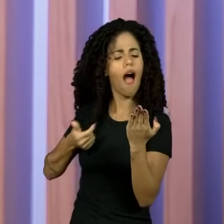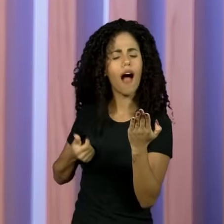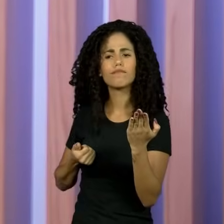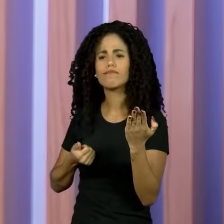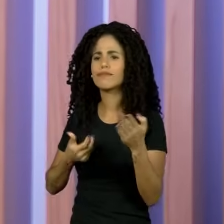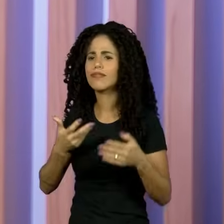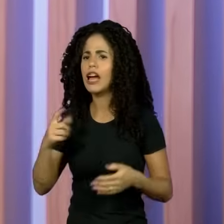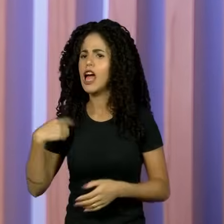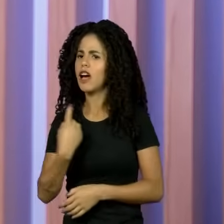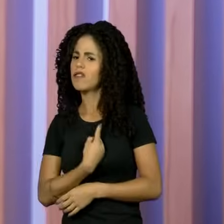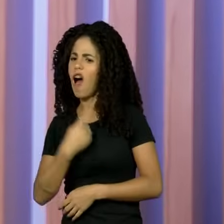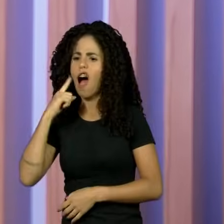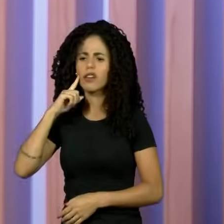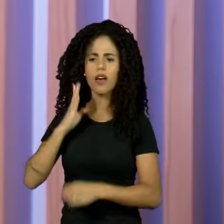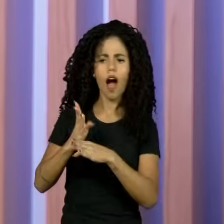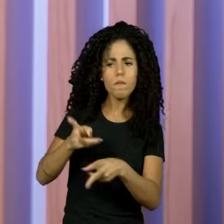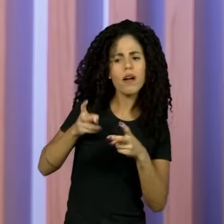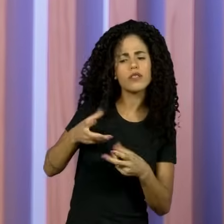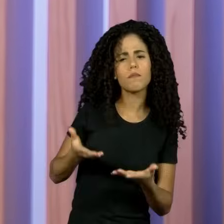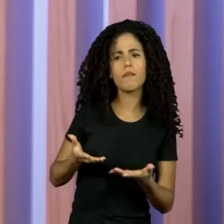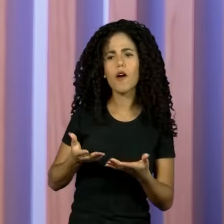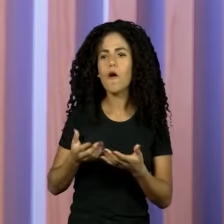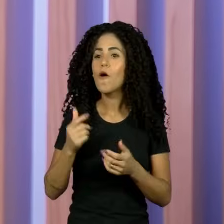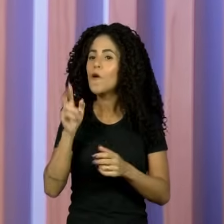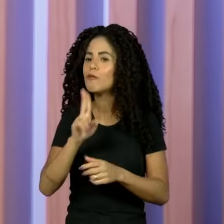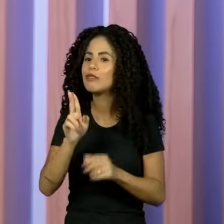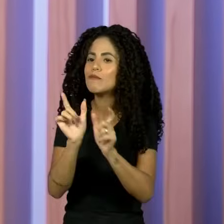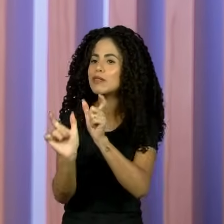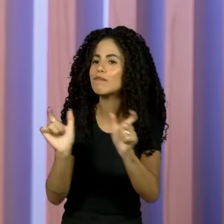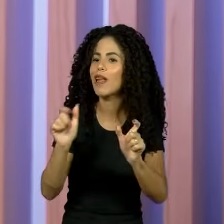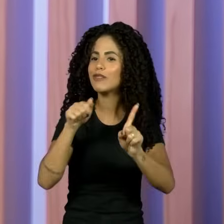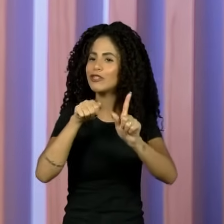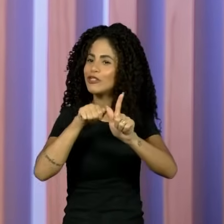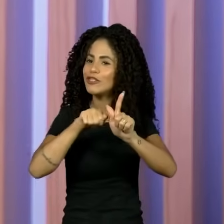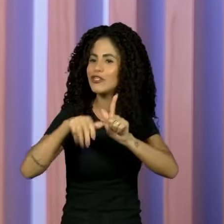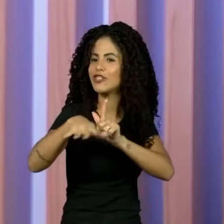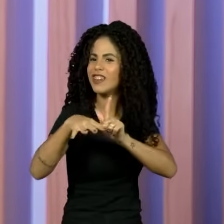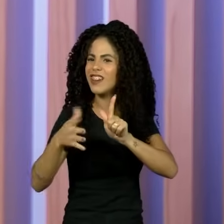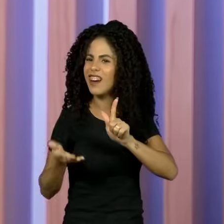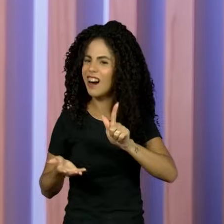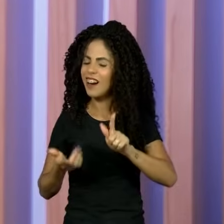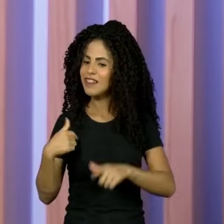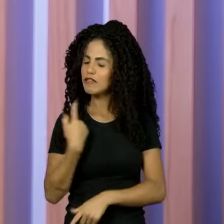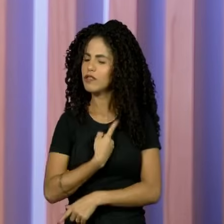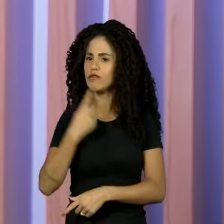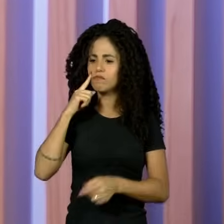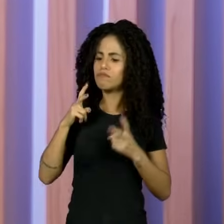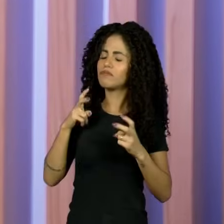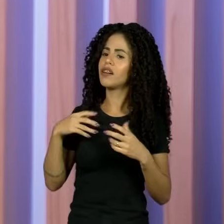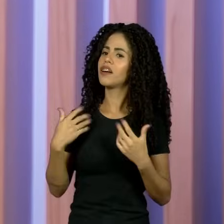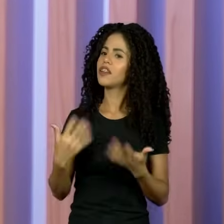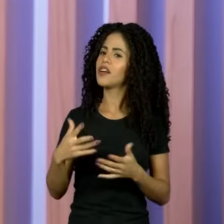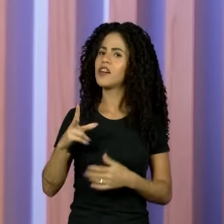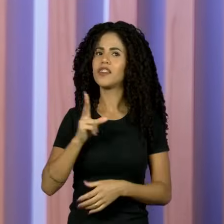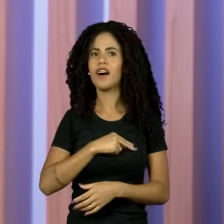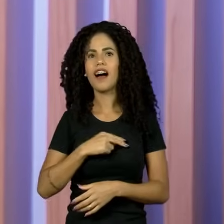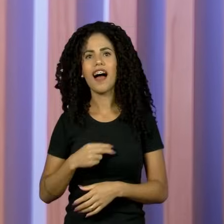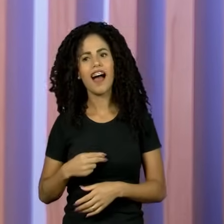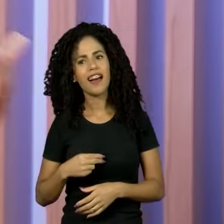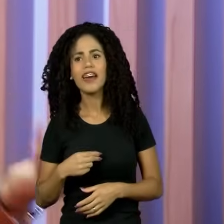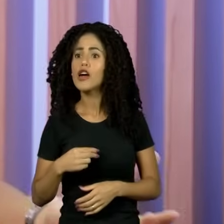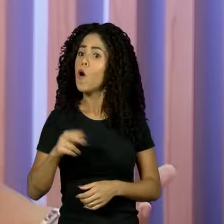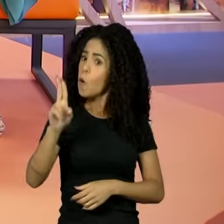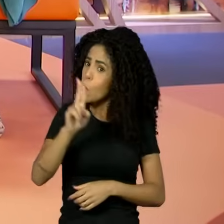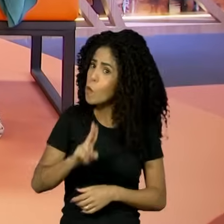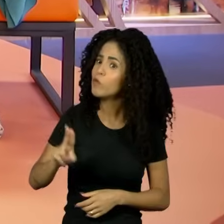a gente saca que memória e consciência, tá ligado? Então foi um barato de eu descobrir que... Como é que é?